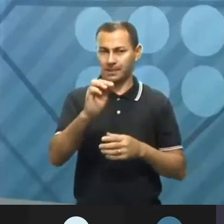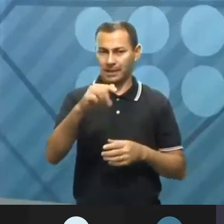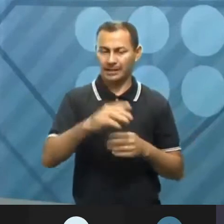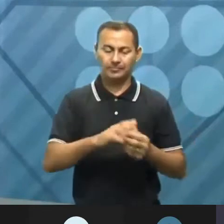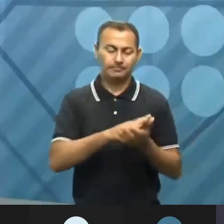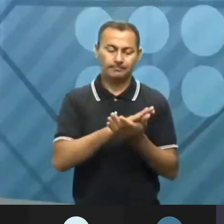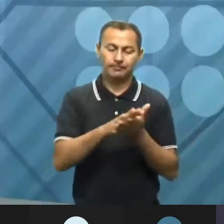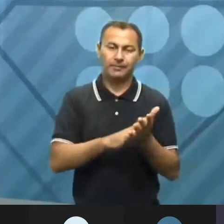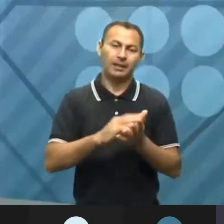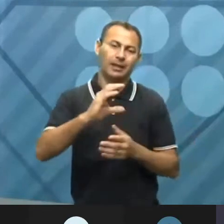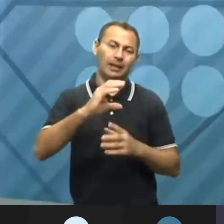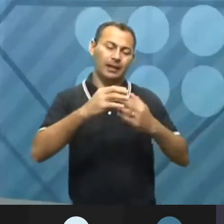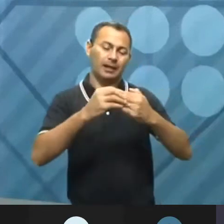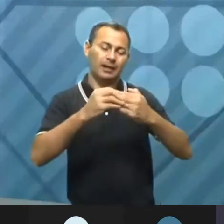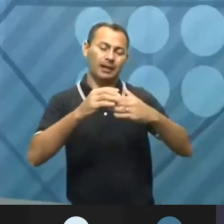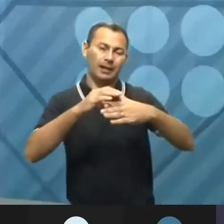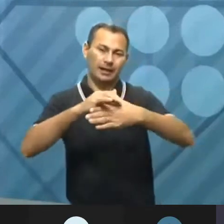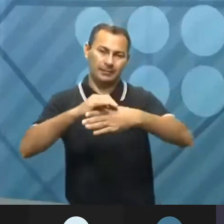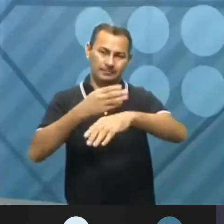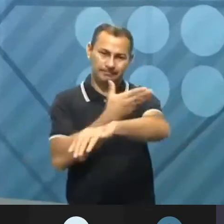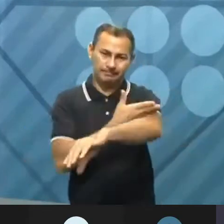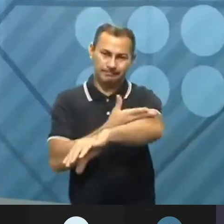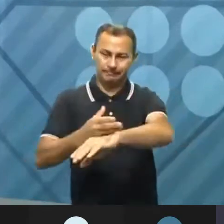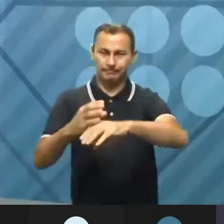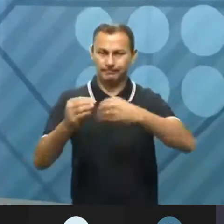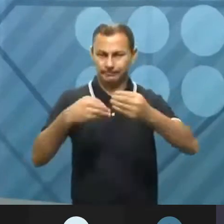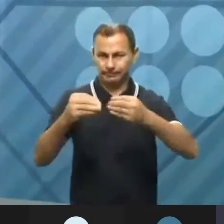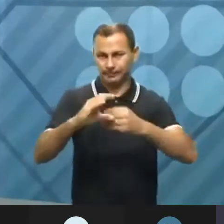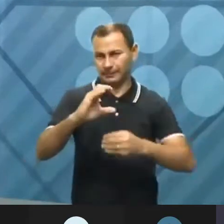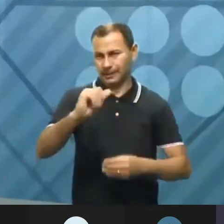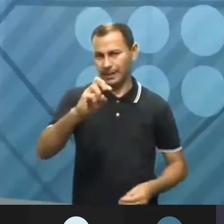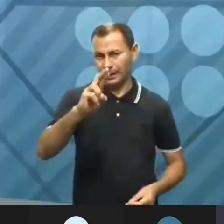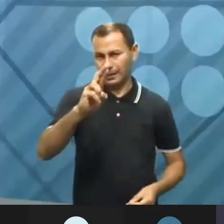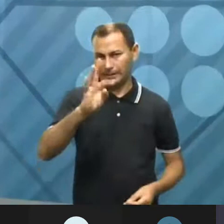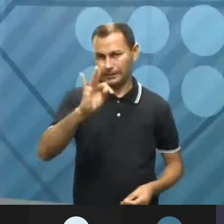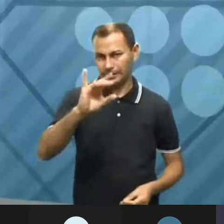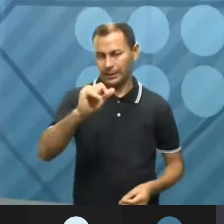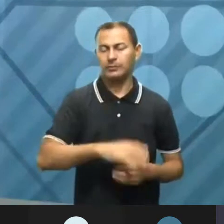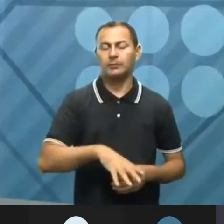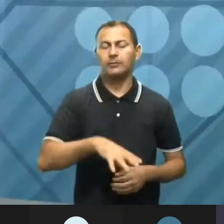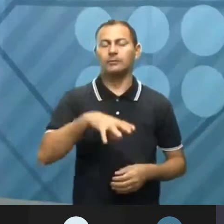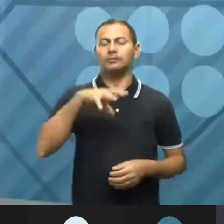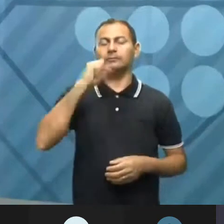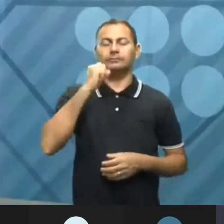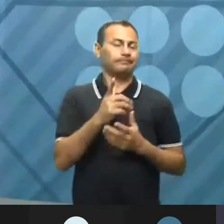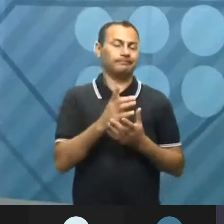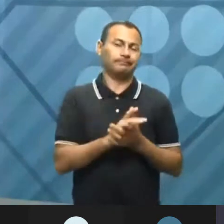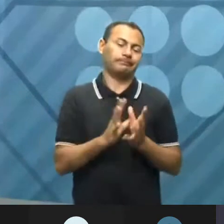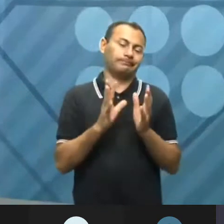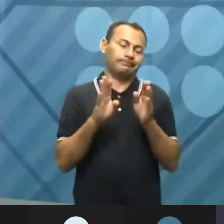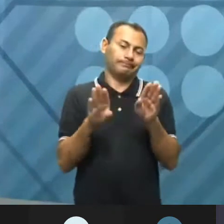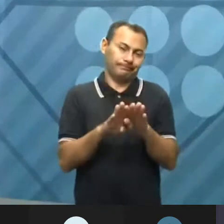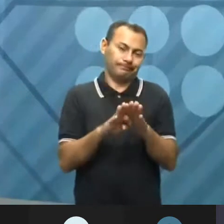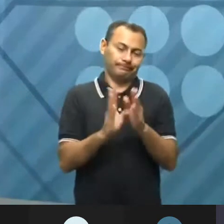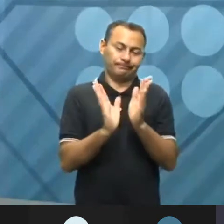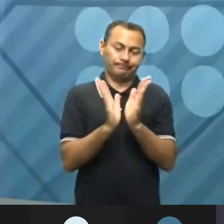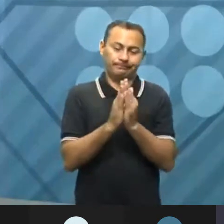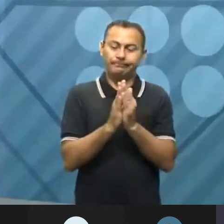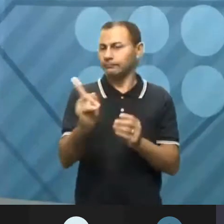tivesse cartilagem, era o que aconteceria com ela, né? Ela colabaria e aí não passaria o ar. E a função dela né,